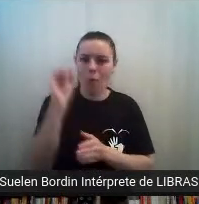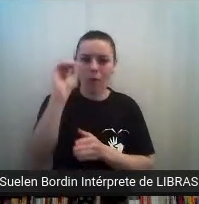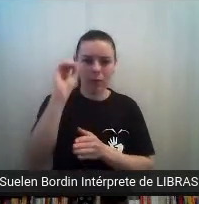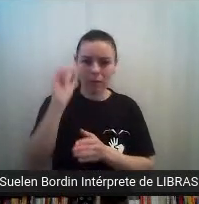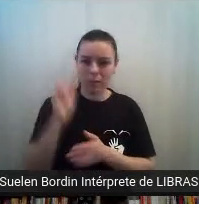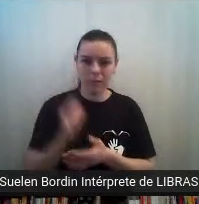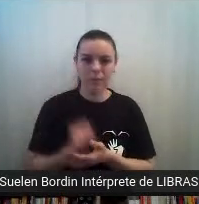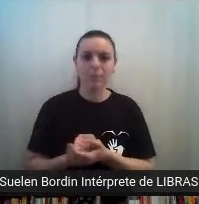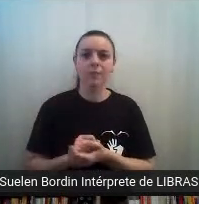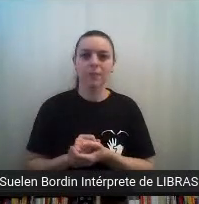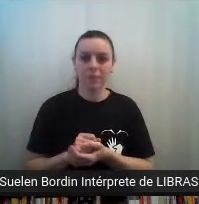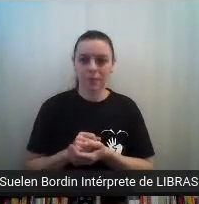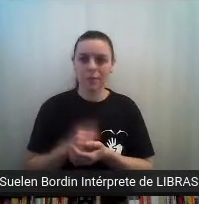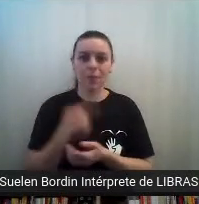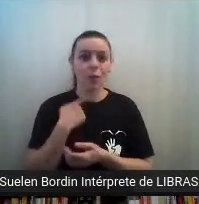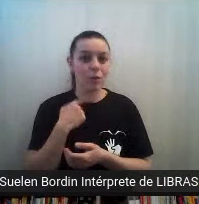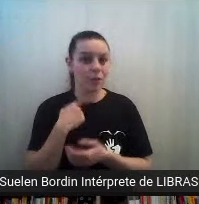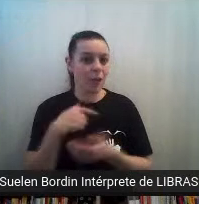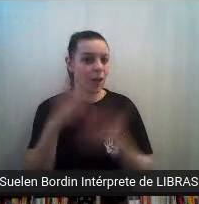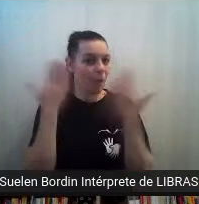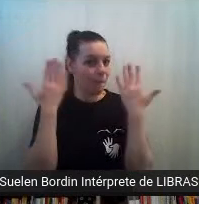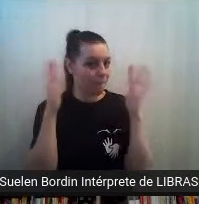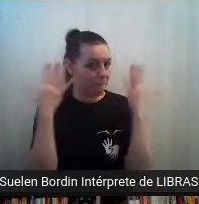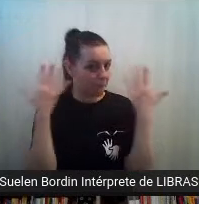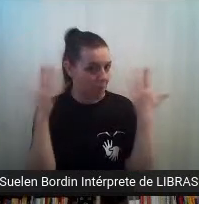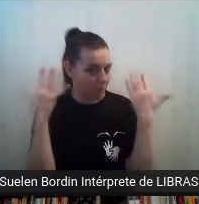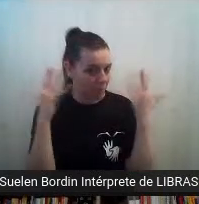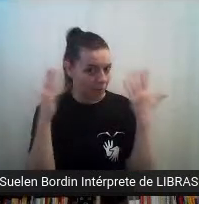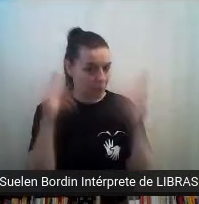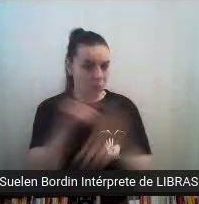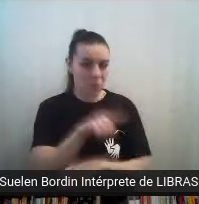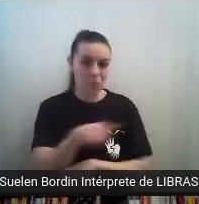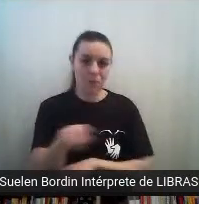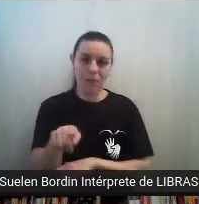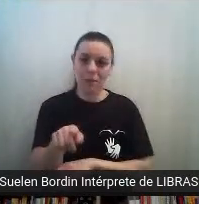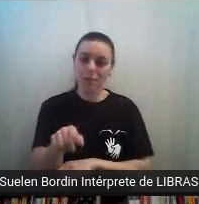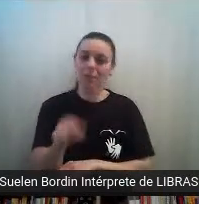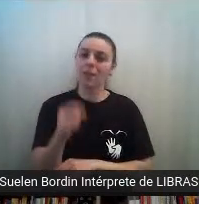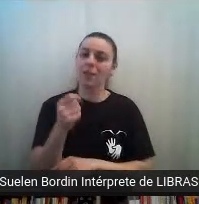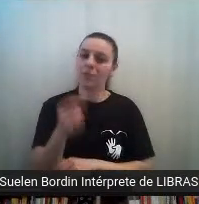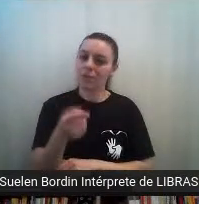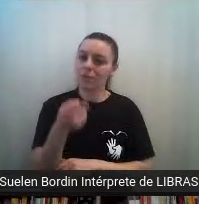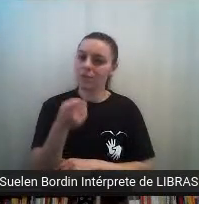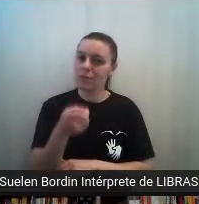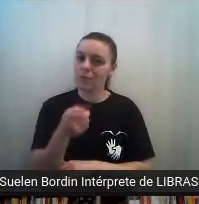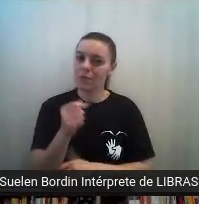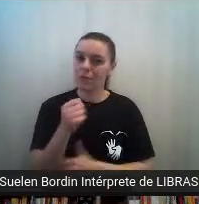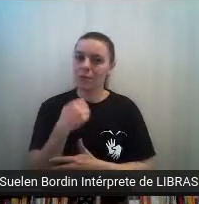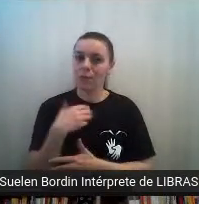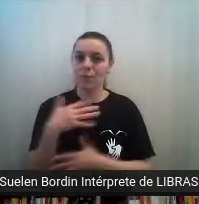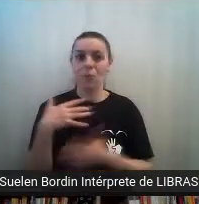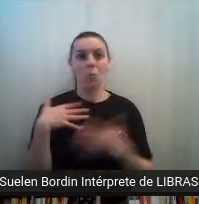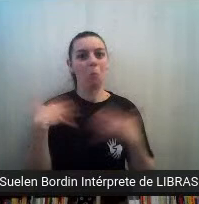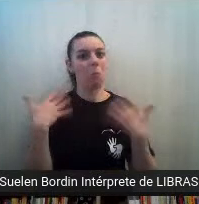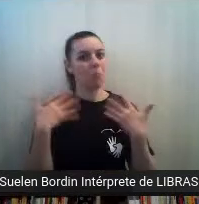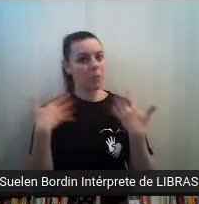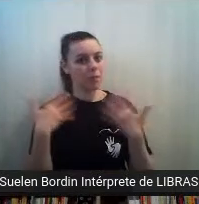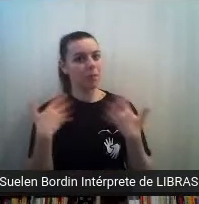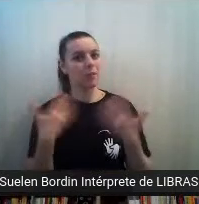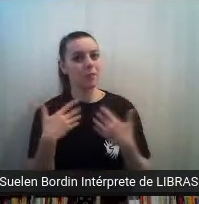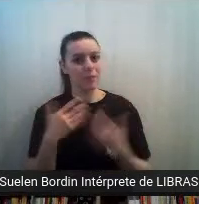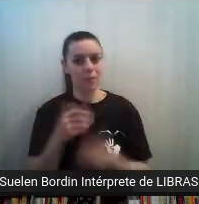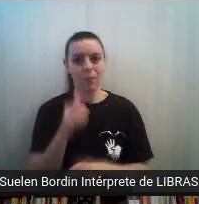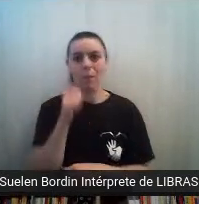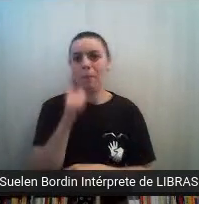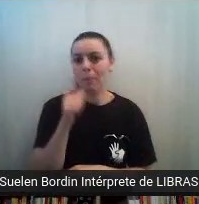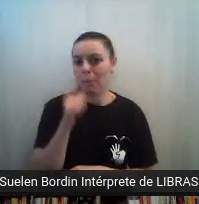E a gente gostaria de dar os parabéns aí para você e dizer que eu acho que você realmente é uma fonte aí de inspiração para muitas.